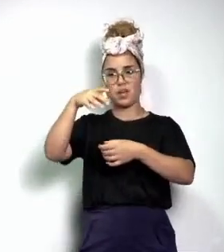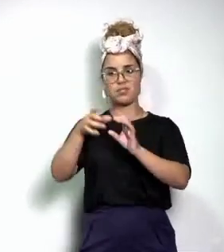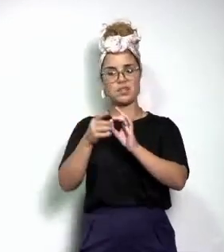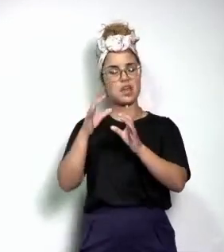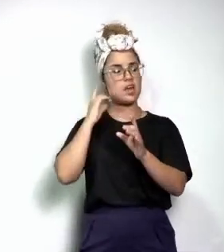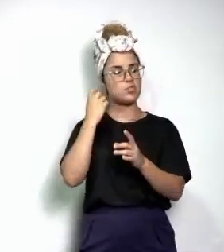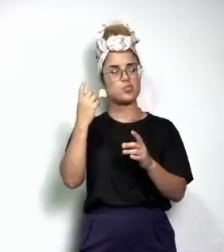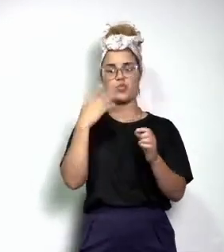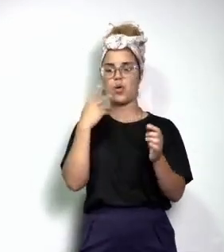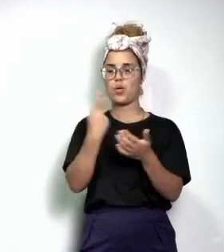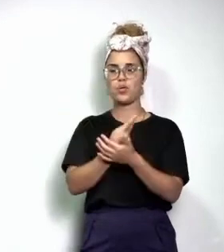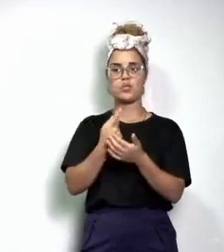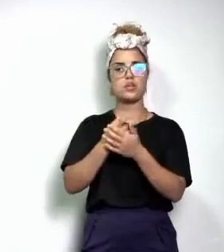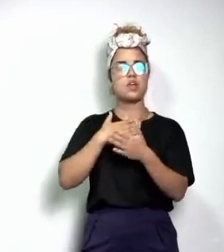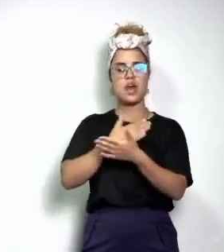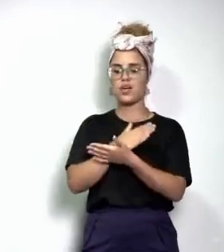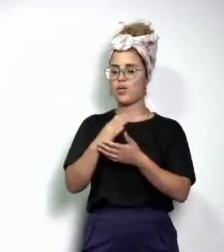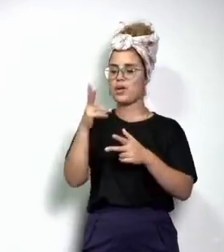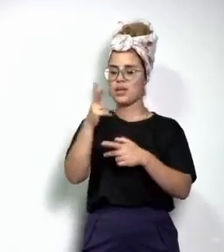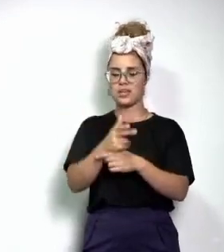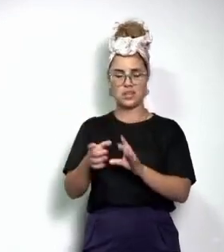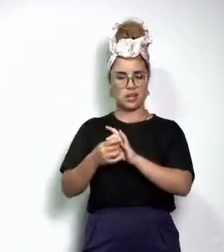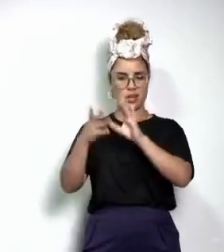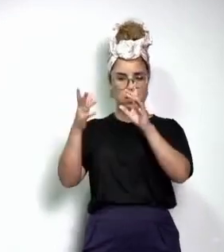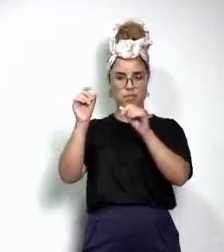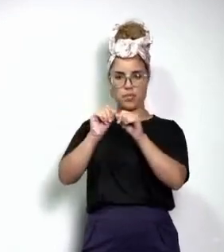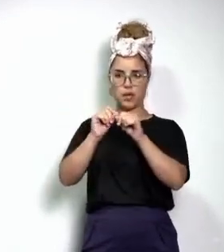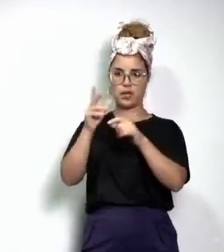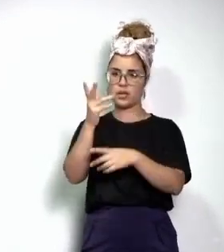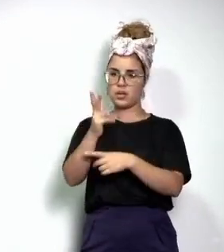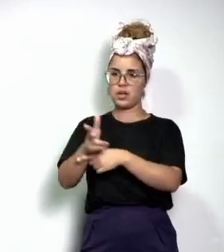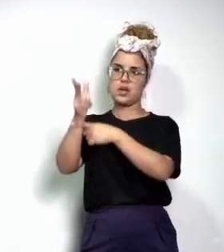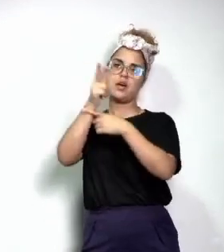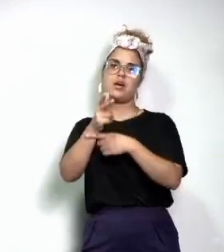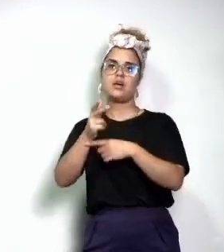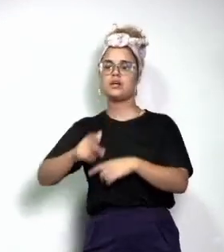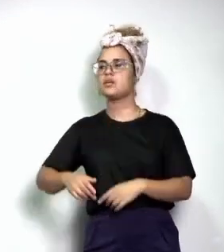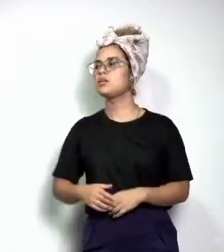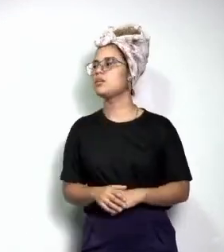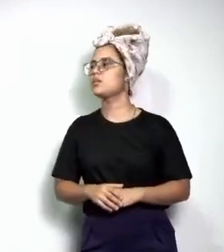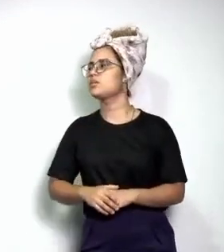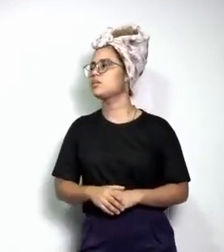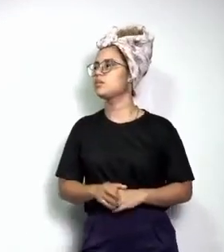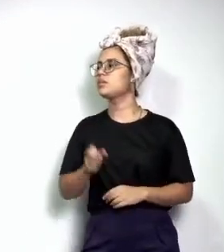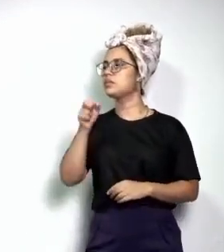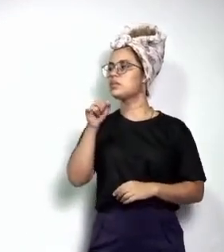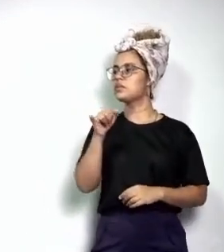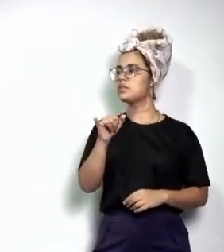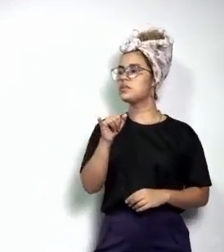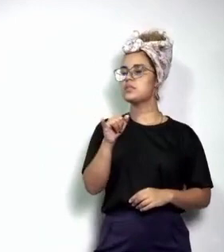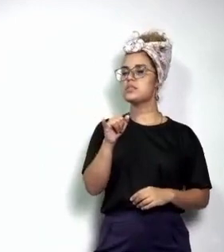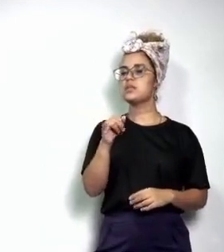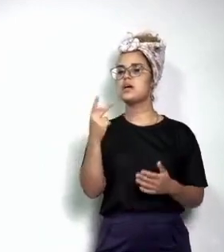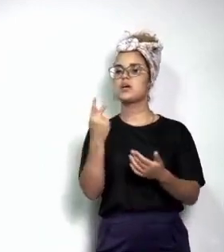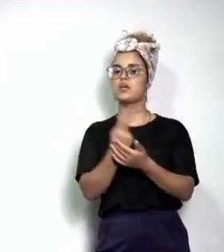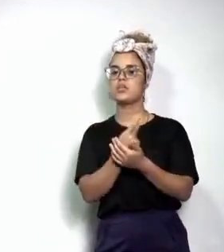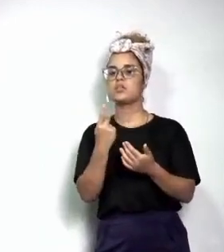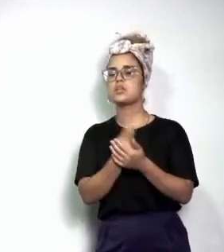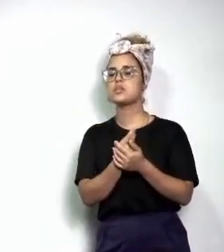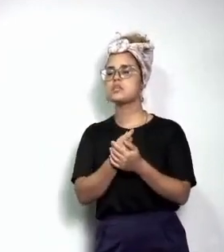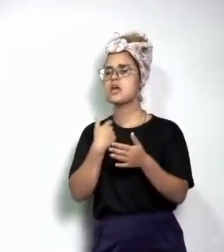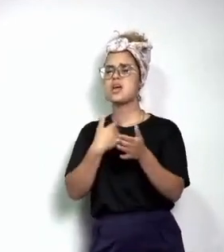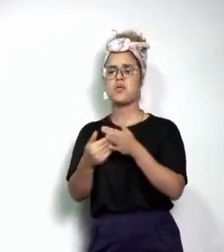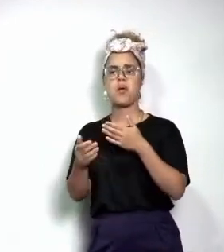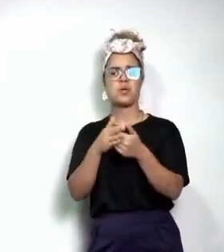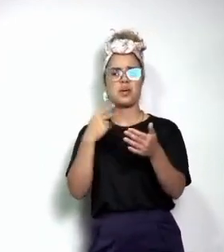enfim, a direção já está livre para pedir a ação quando quiser. Se for o caso de acontecer